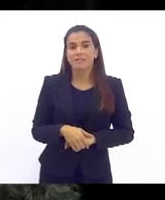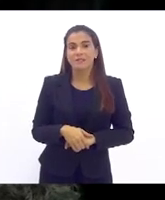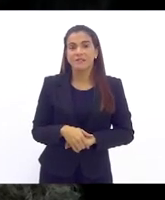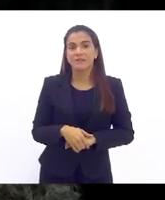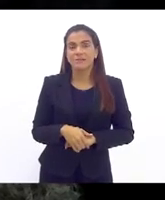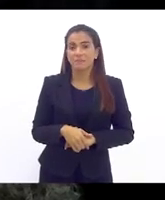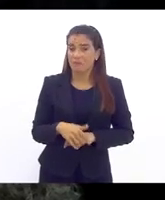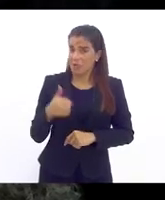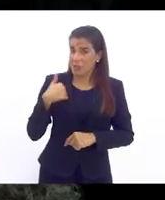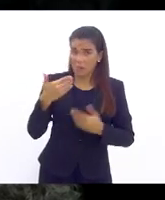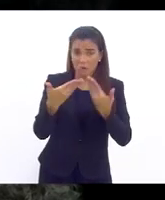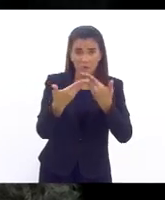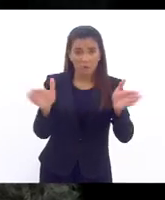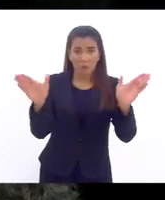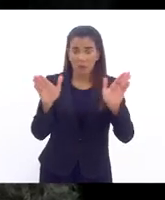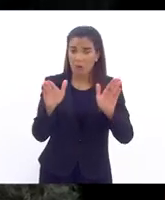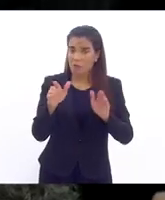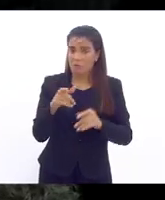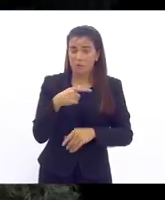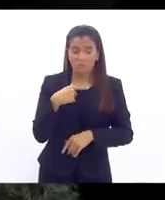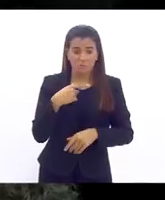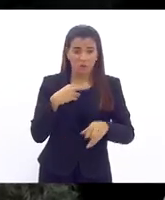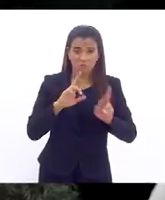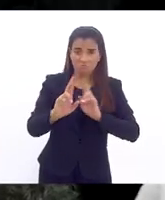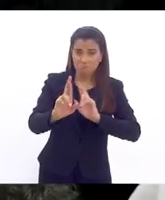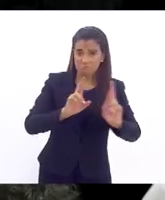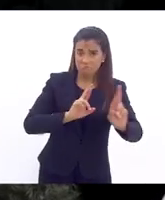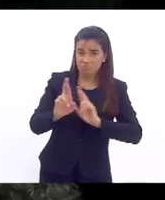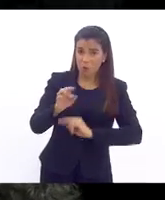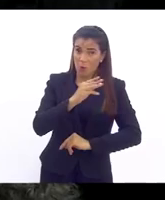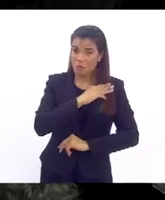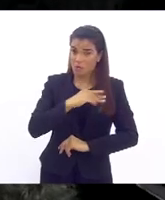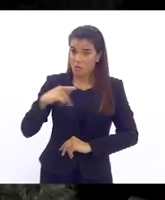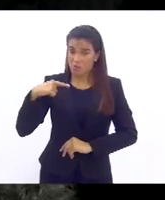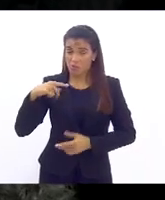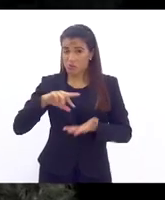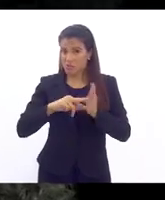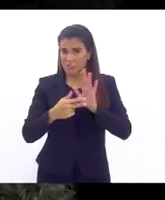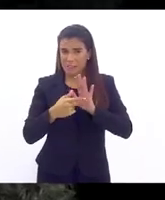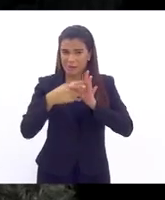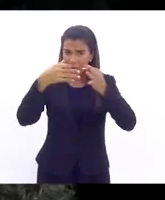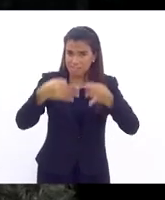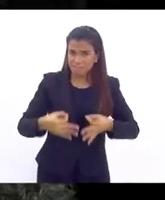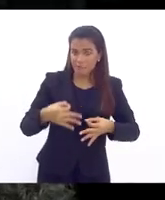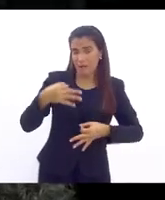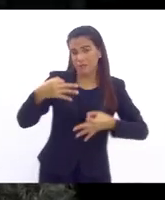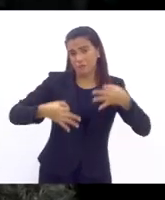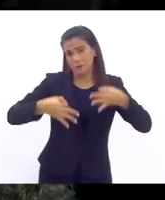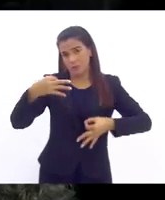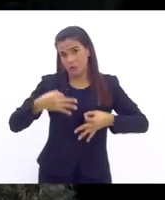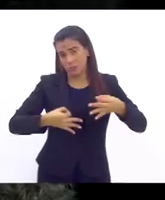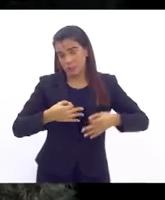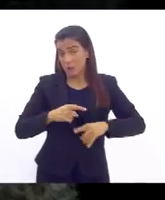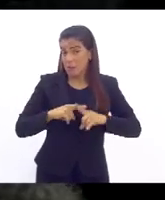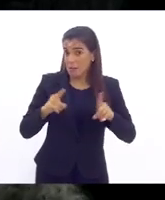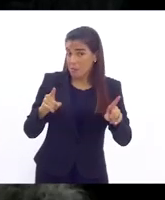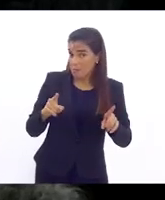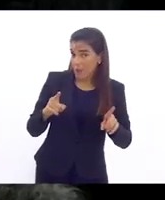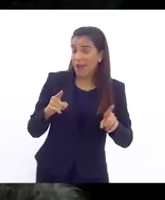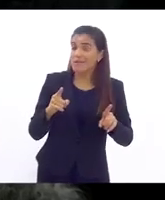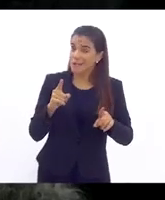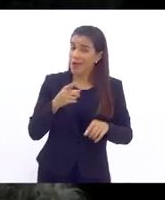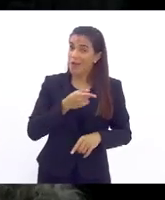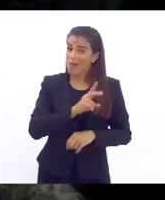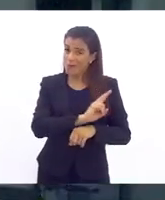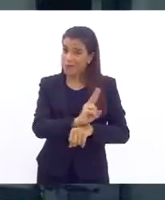eu estou de portas abertas para esclarecer vocês necessariamente não é justiça pode até ver não é mas em compensação é o